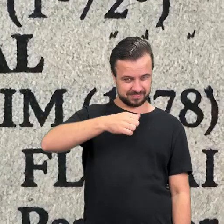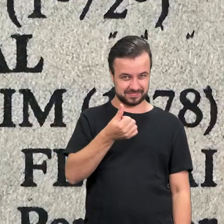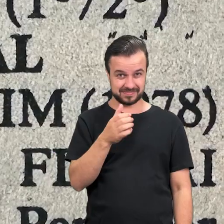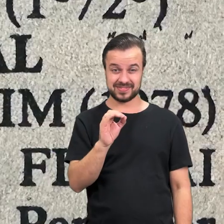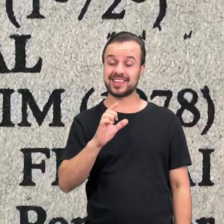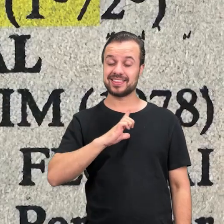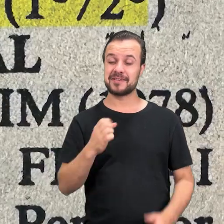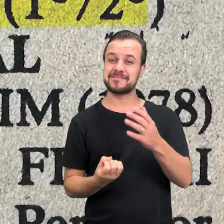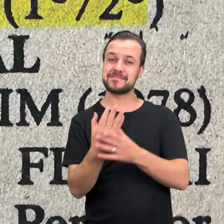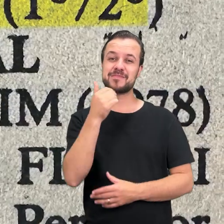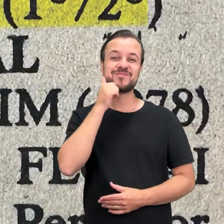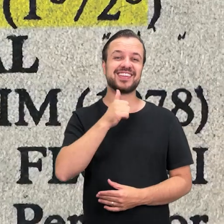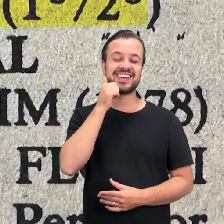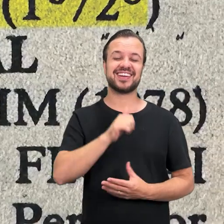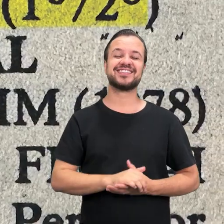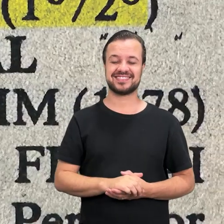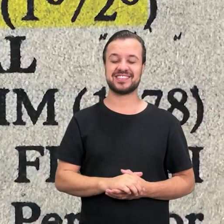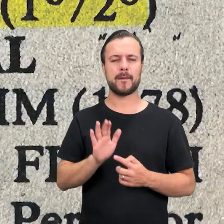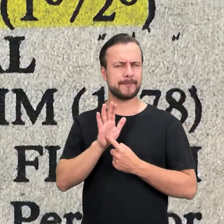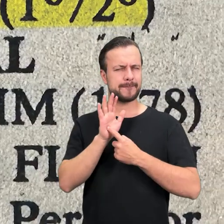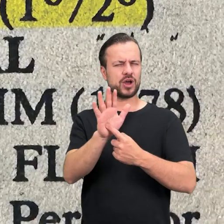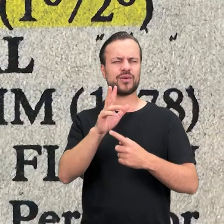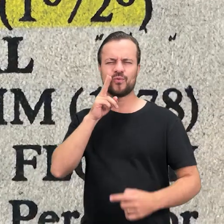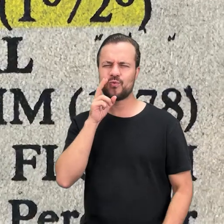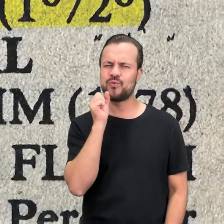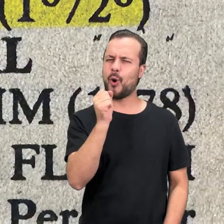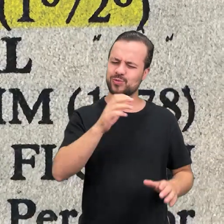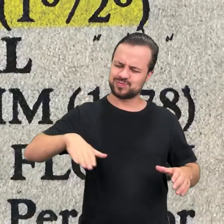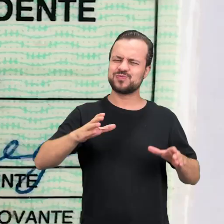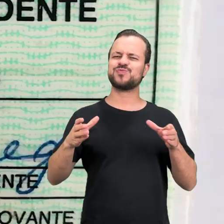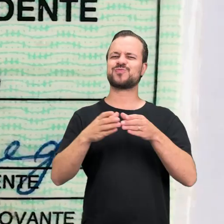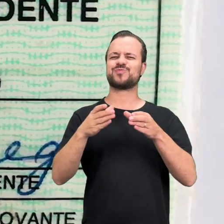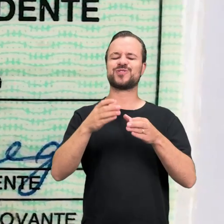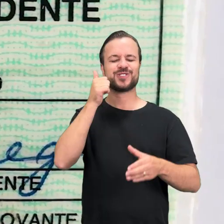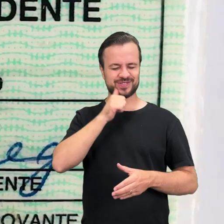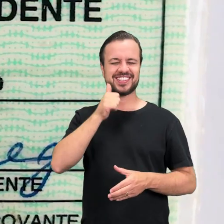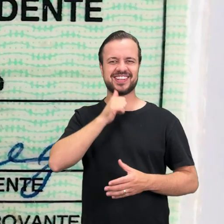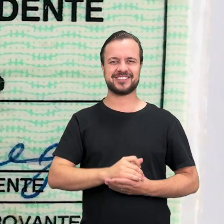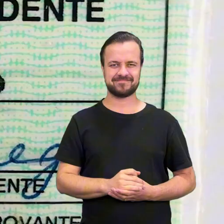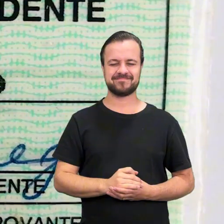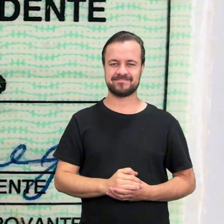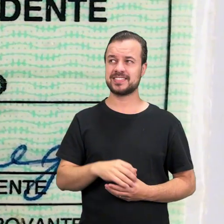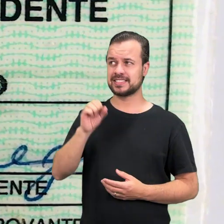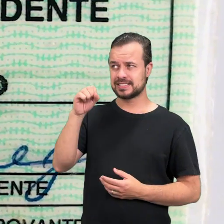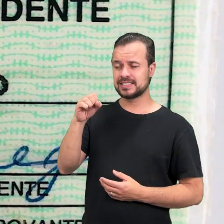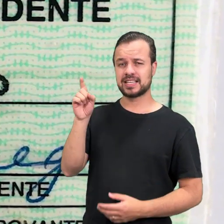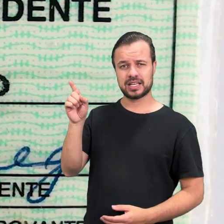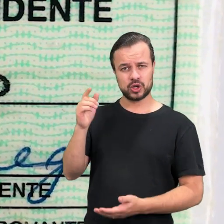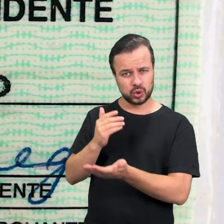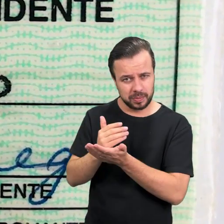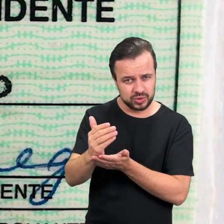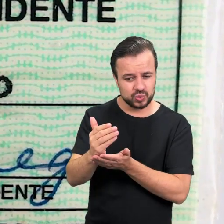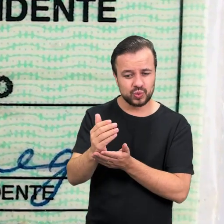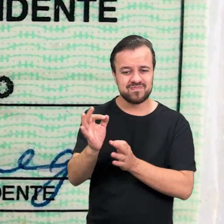sua versão feminina, reforçando a força dessa modalidade que surgia. Quando acabou a ferrovia, o Marciano começou a formar o Grêmio.